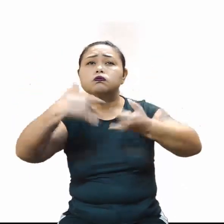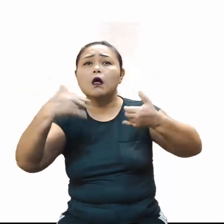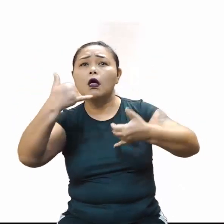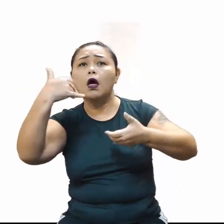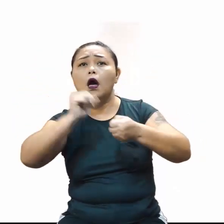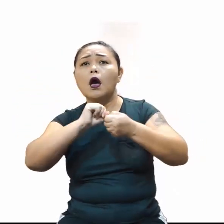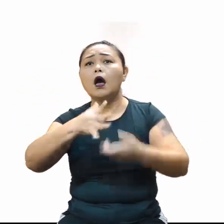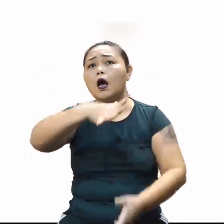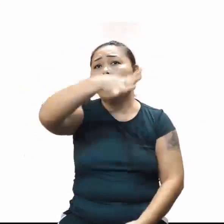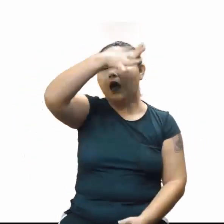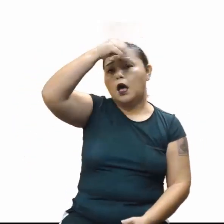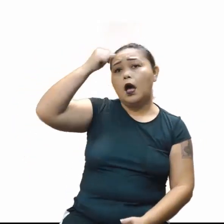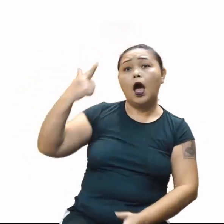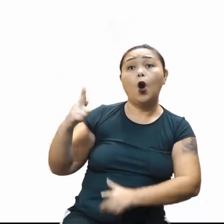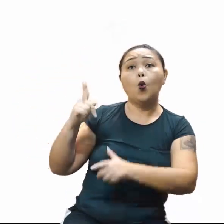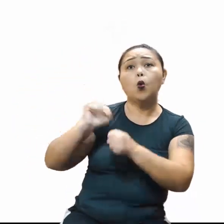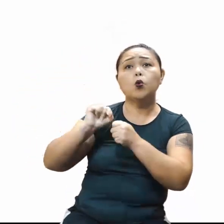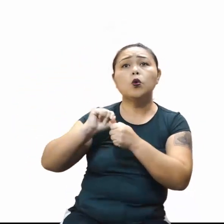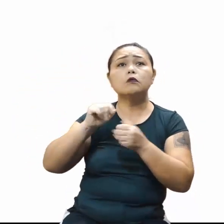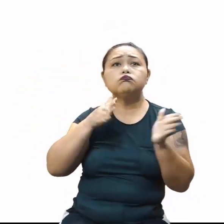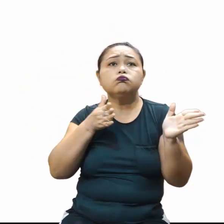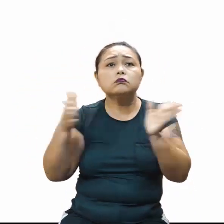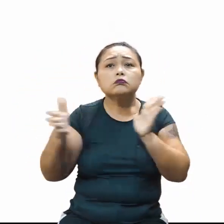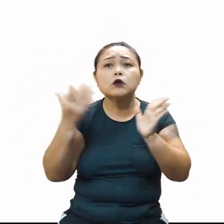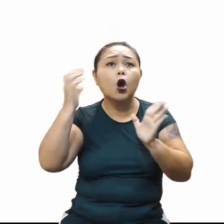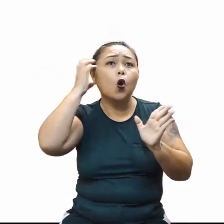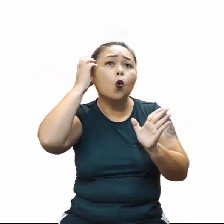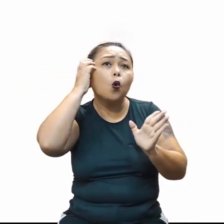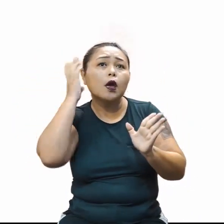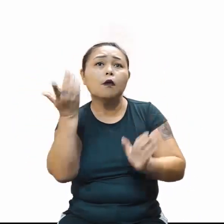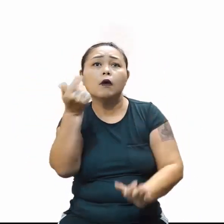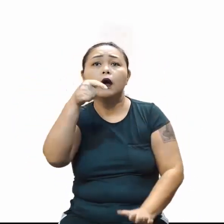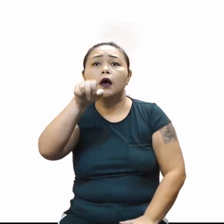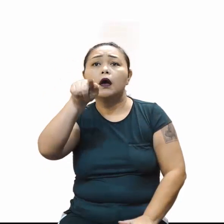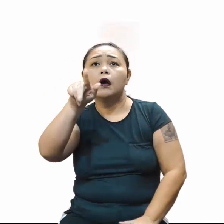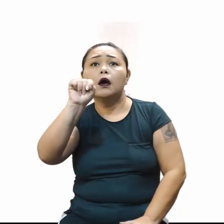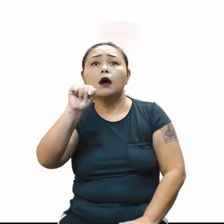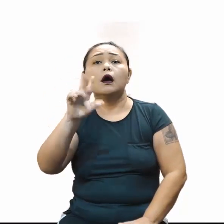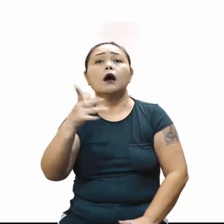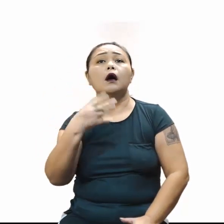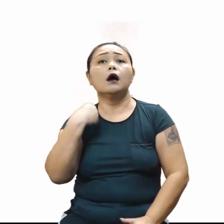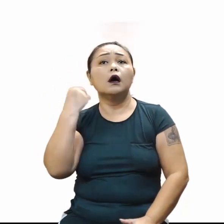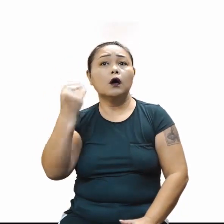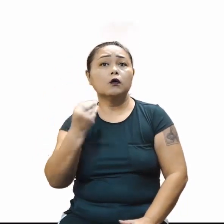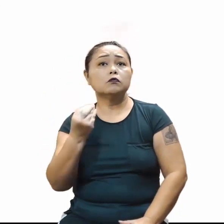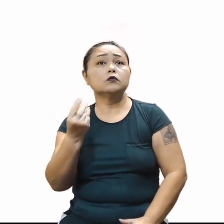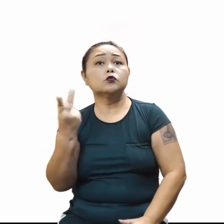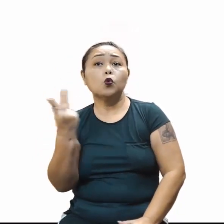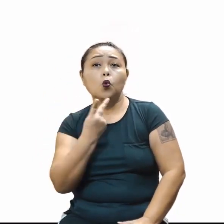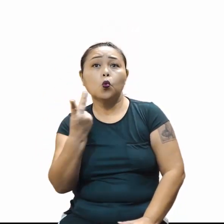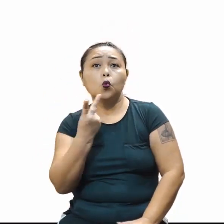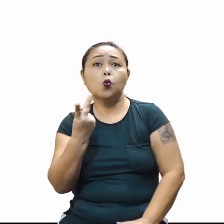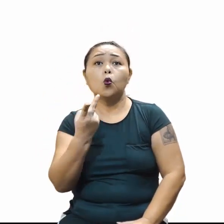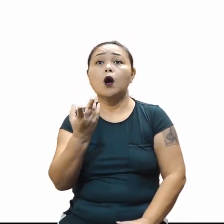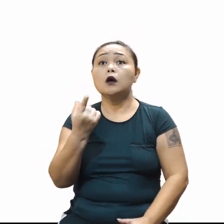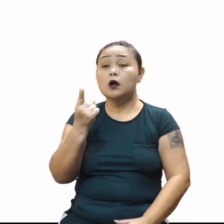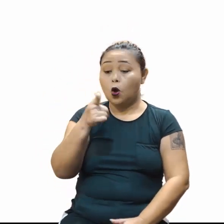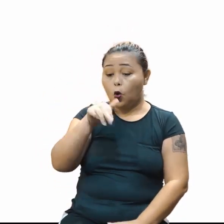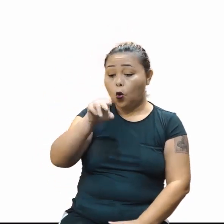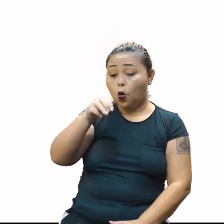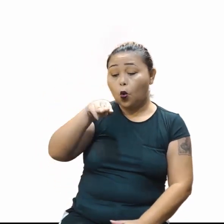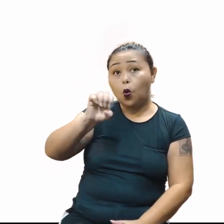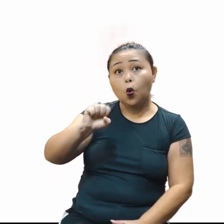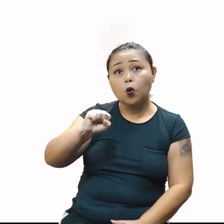entre Cuiabá e Araguaia, com o tenente Gomes Carneiro e o coronel Everton Quadros.